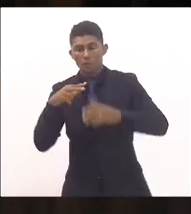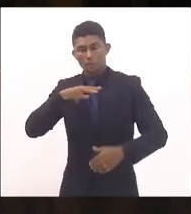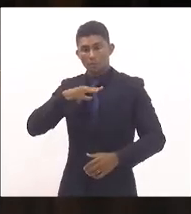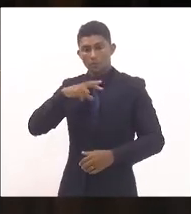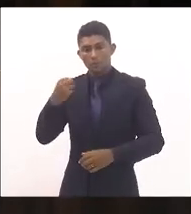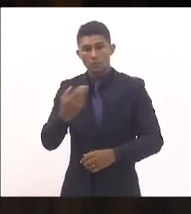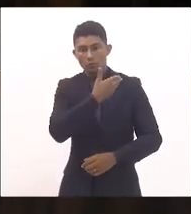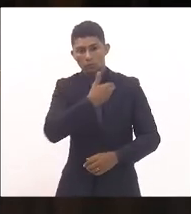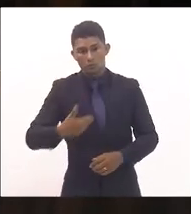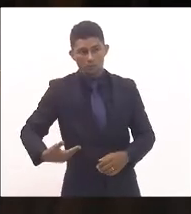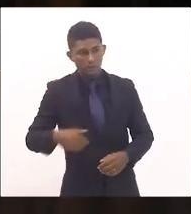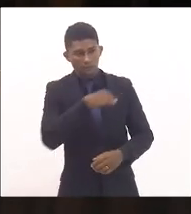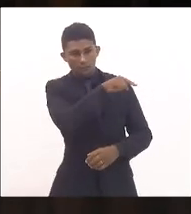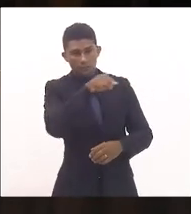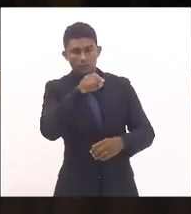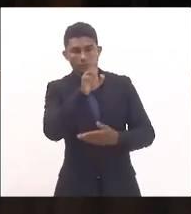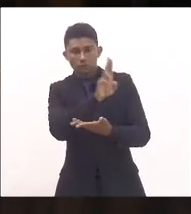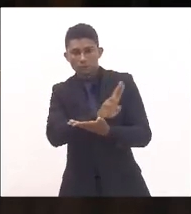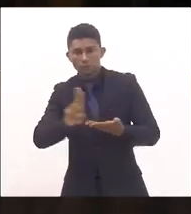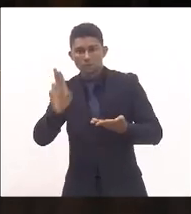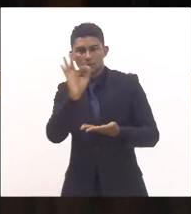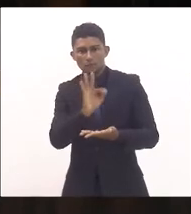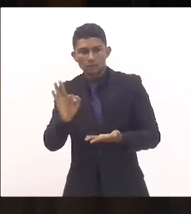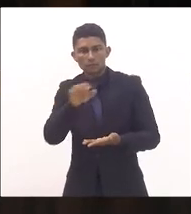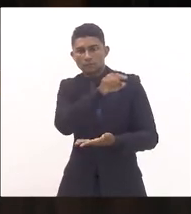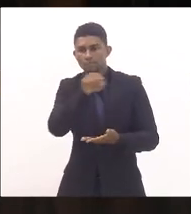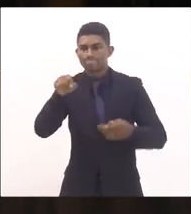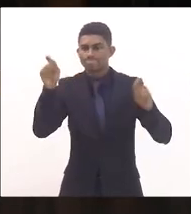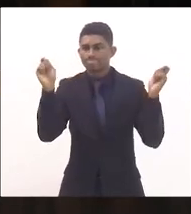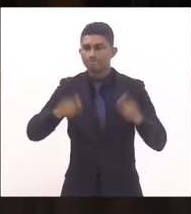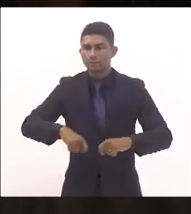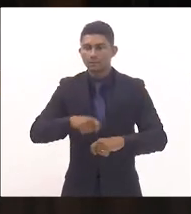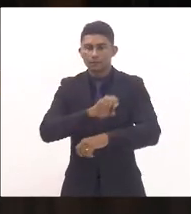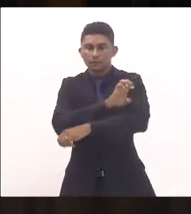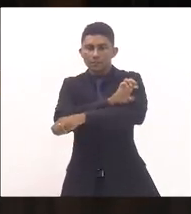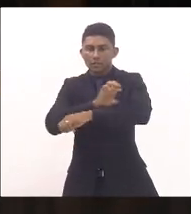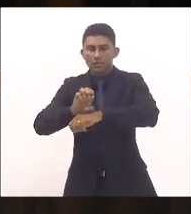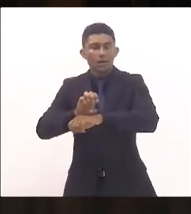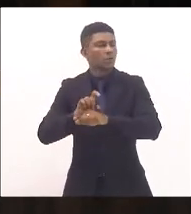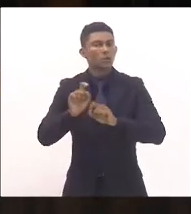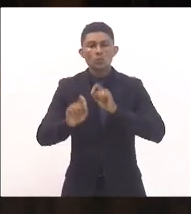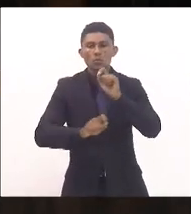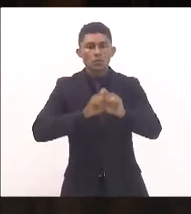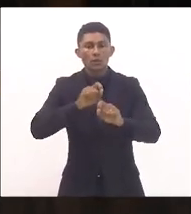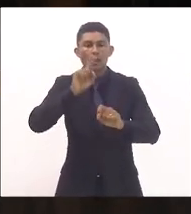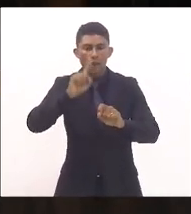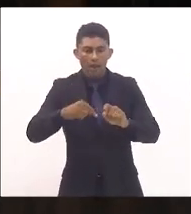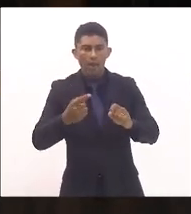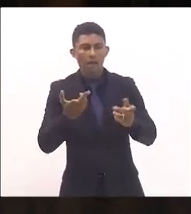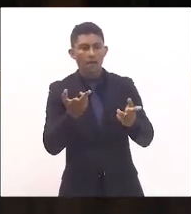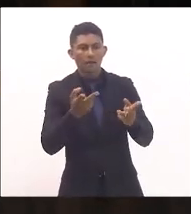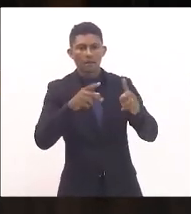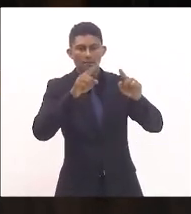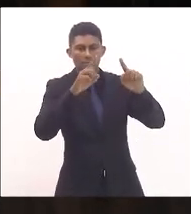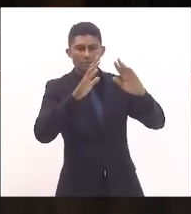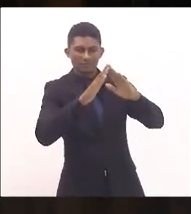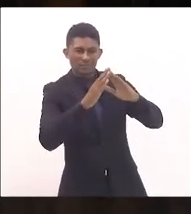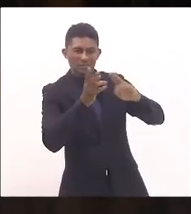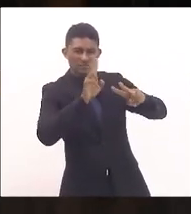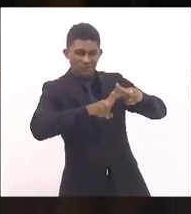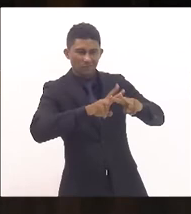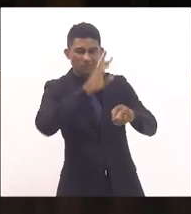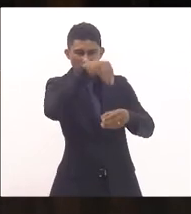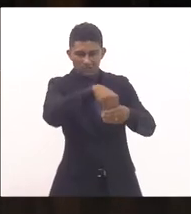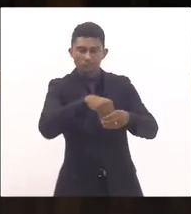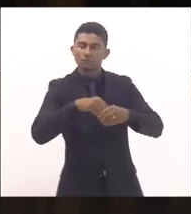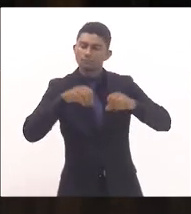para a realização de estágios supervisionados em unidades prisionais do sistema socioeducativo, na forma que menciono. Pendente de pareceres